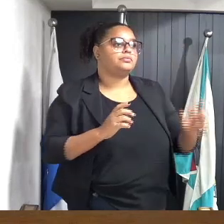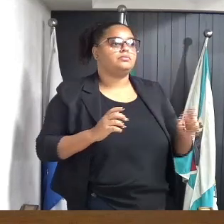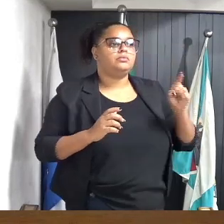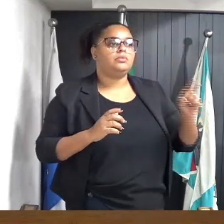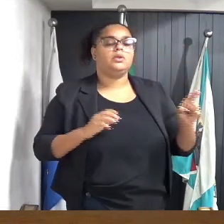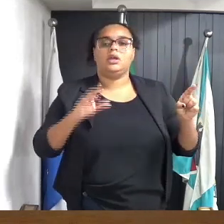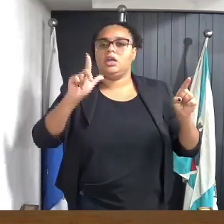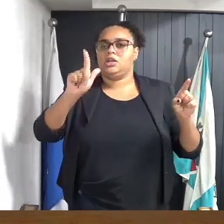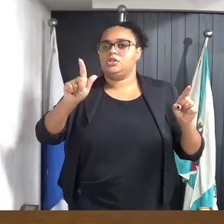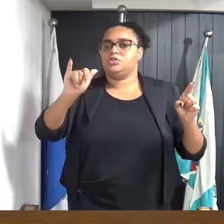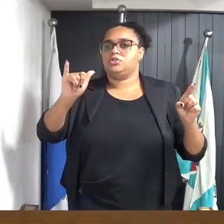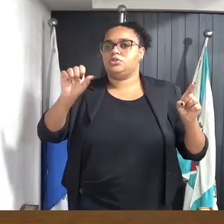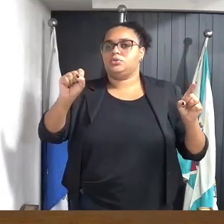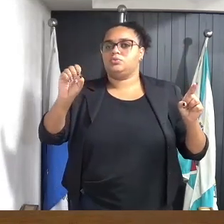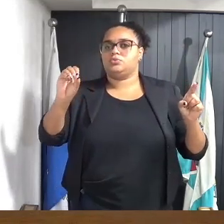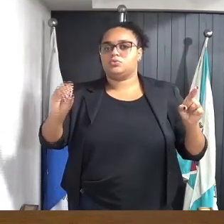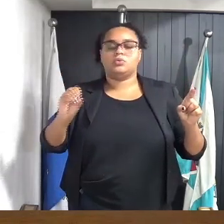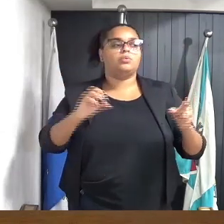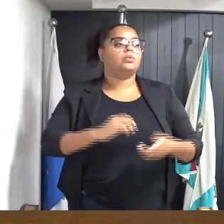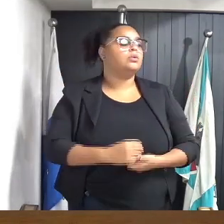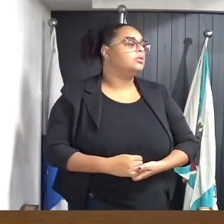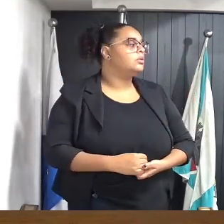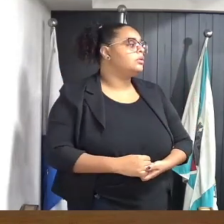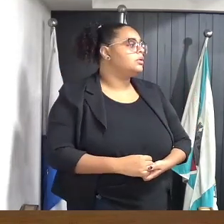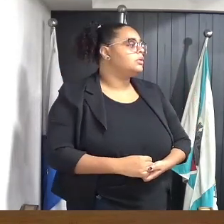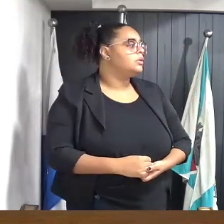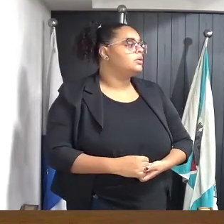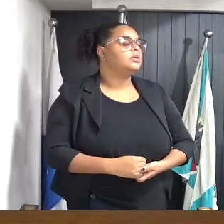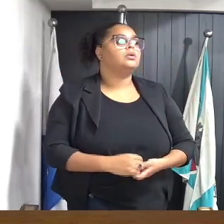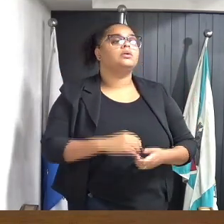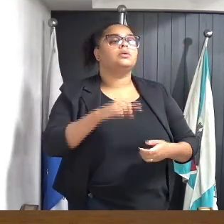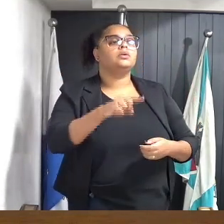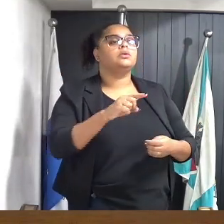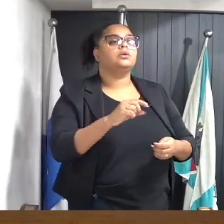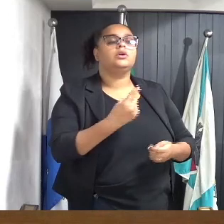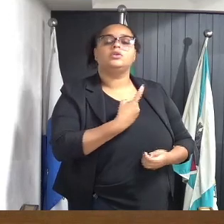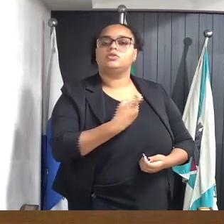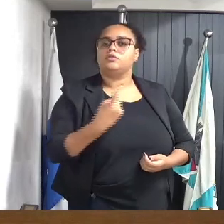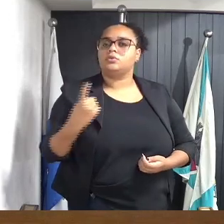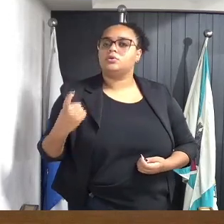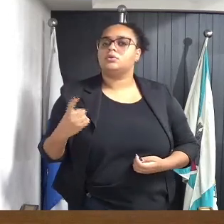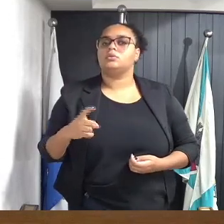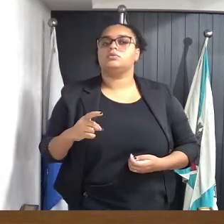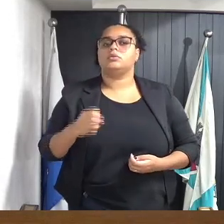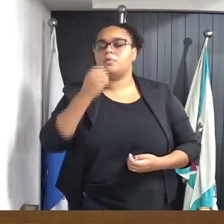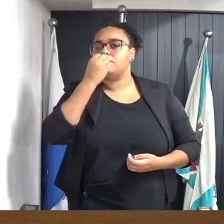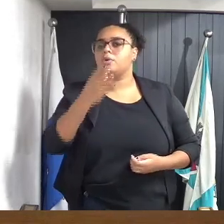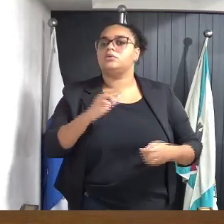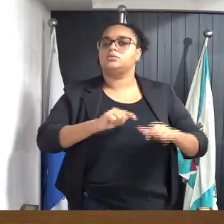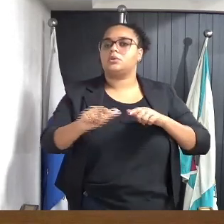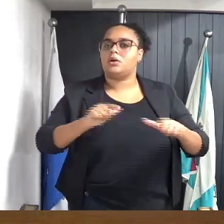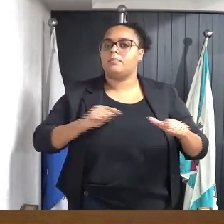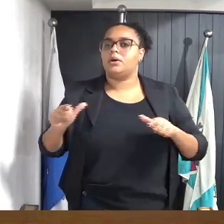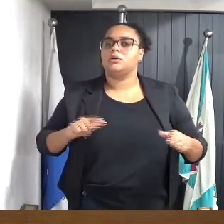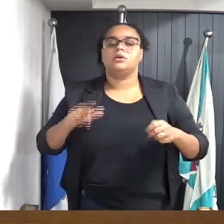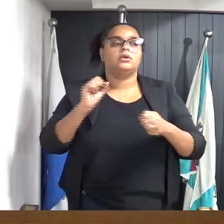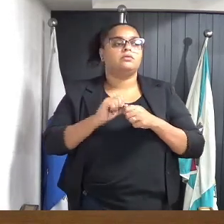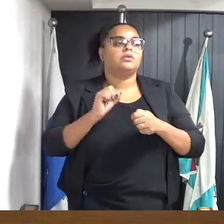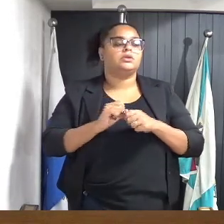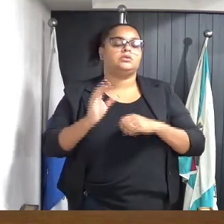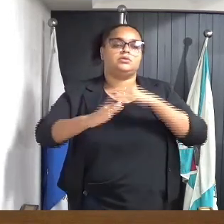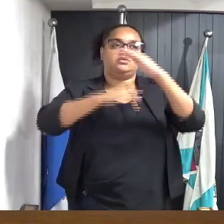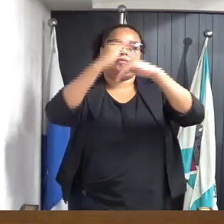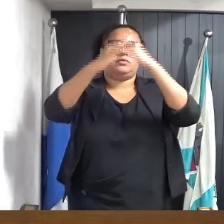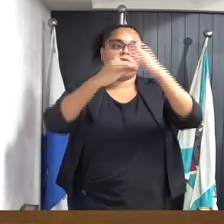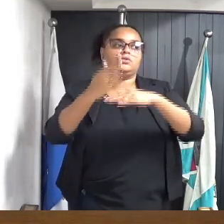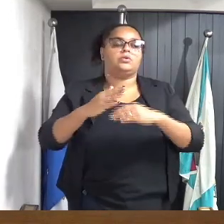senhor Gilson Ricardo da Silva Leal, microempreendedor individual, em celebração ao imprescindível trabalho que vem